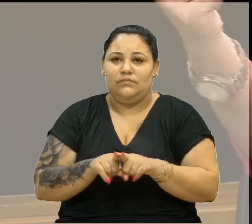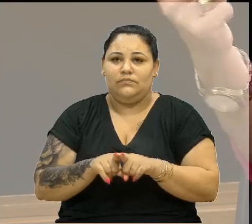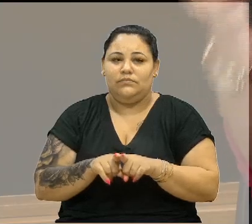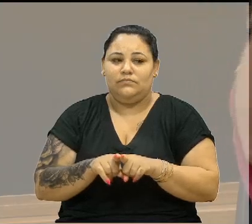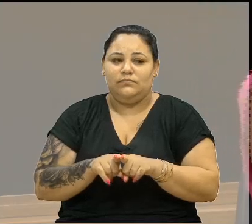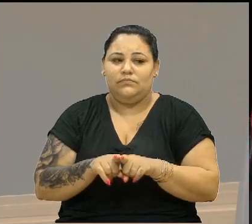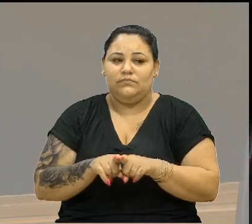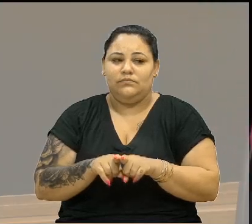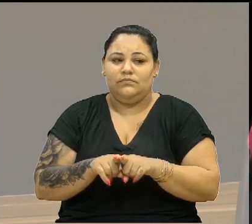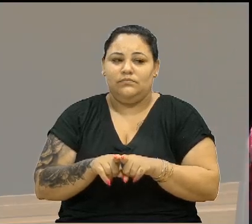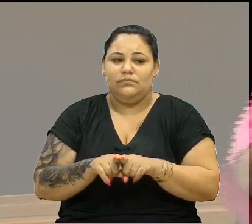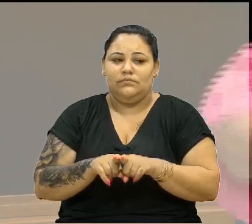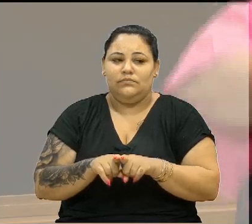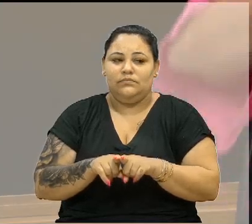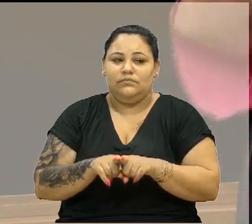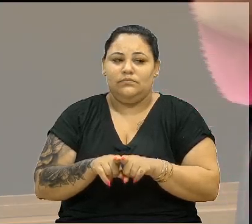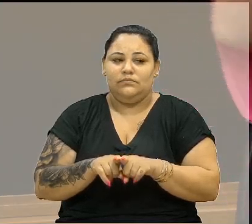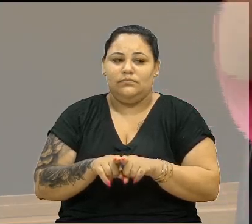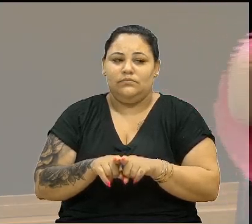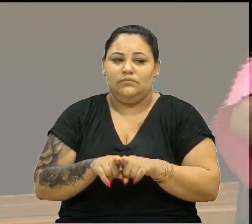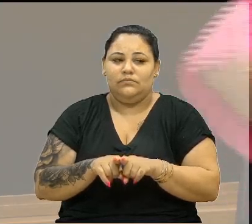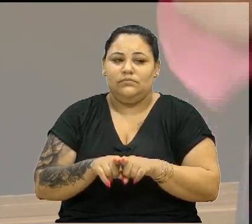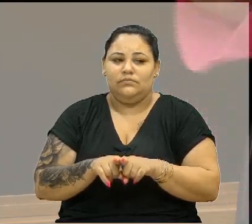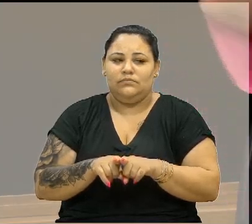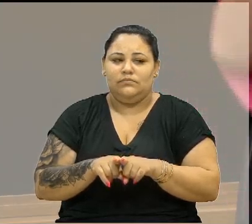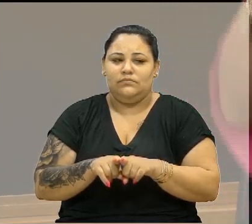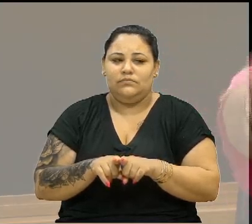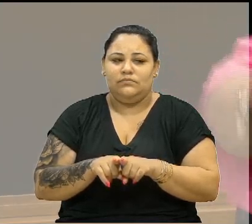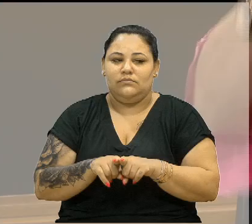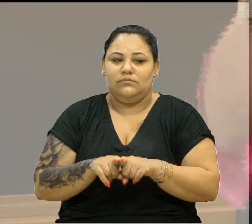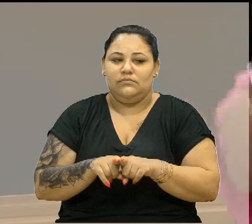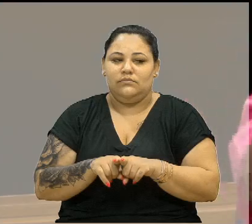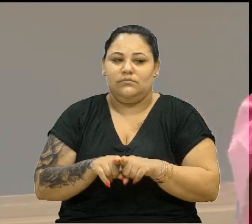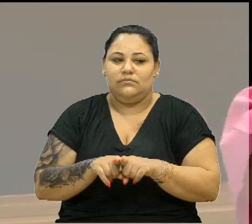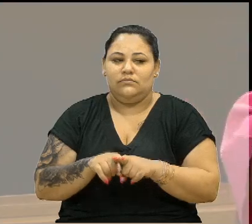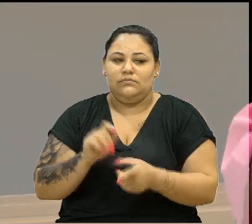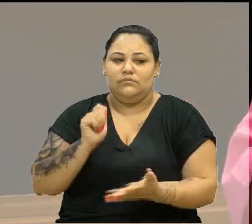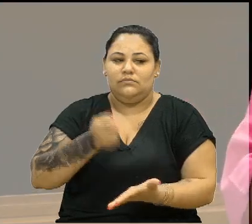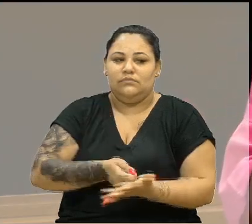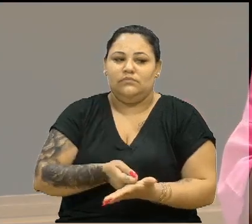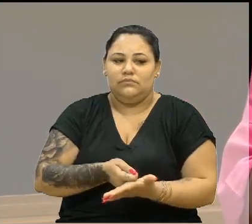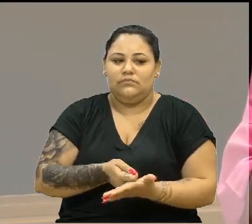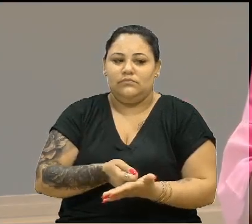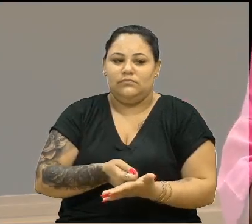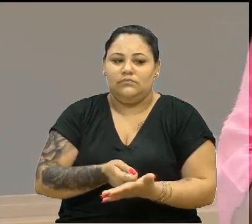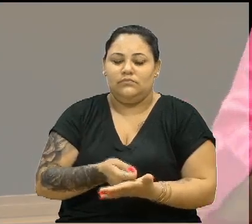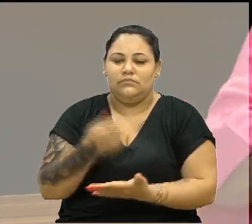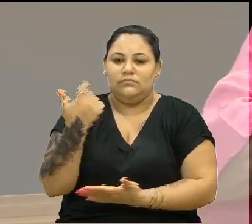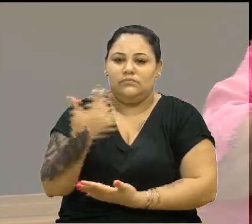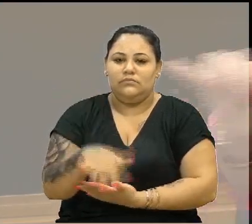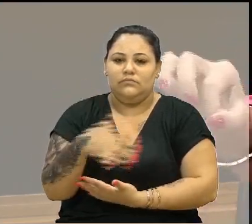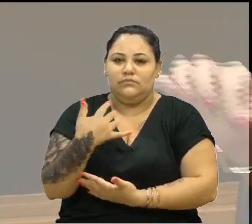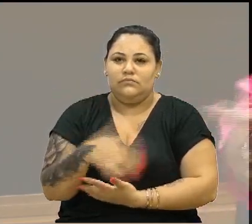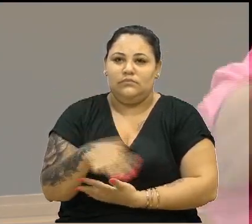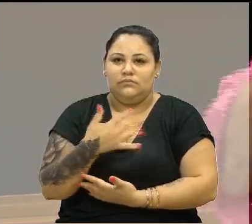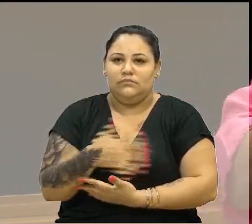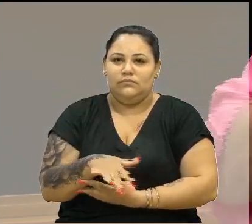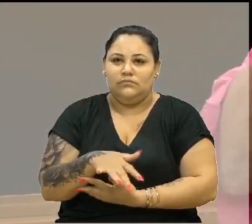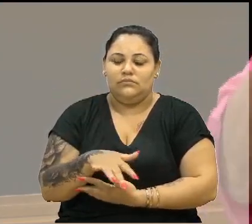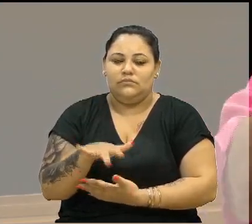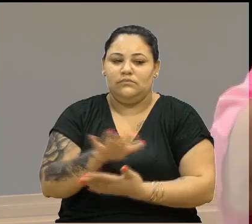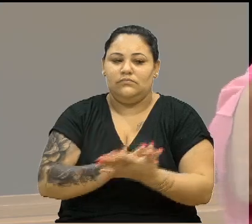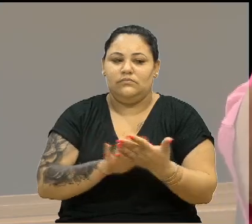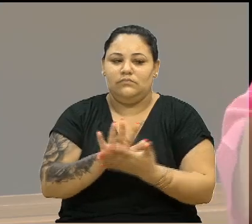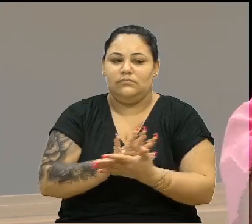que se permite, e não é uma ocupação, as pessoas pagam IPTU, pagam taxa de lixo alto e nada